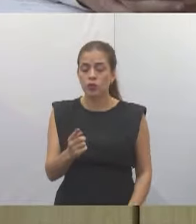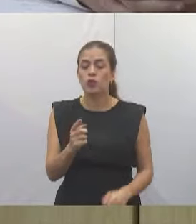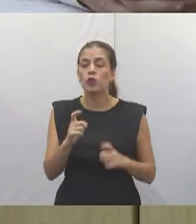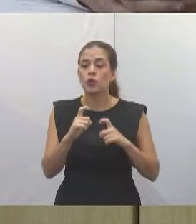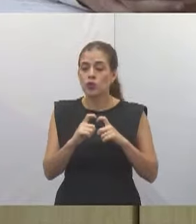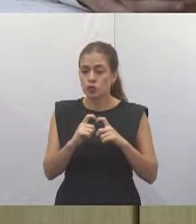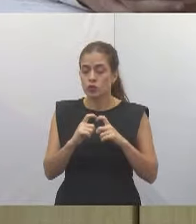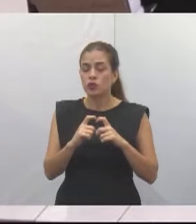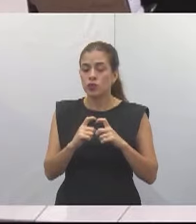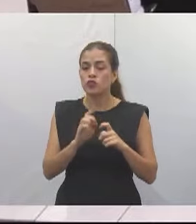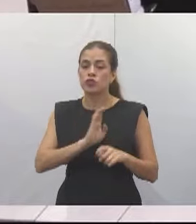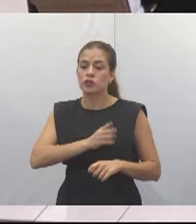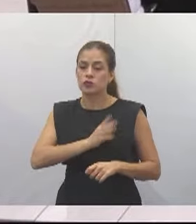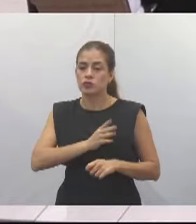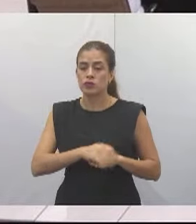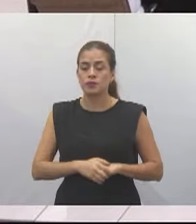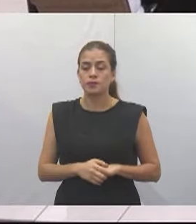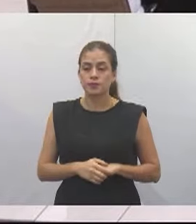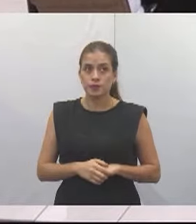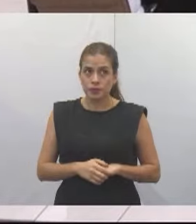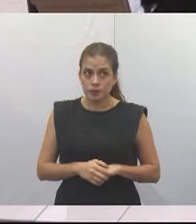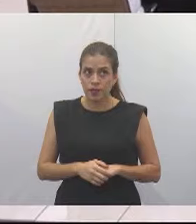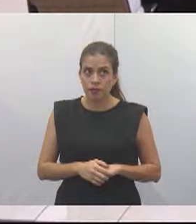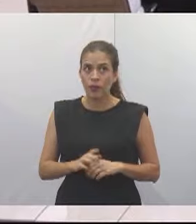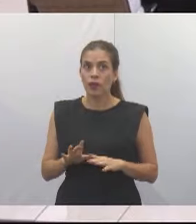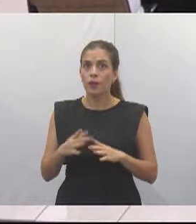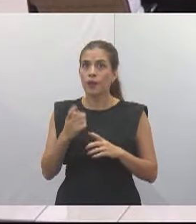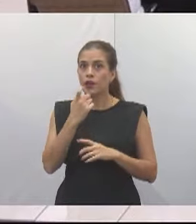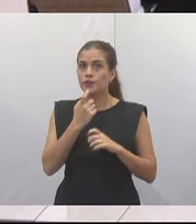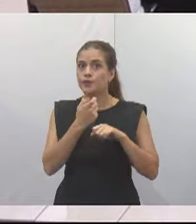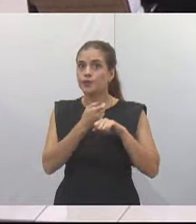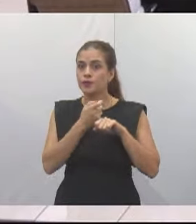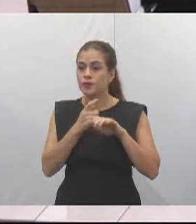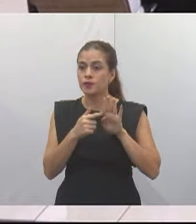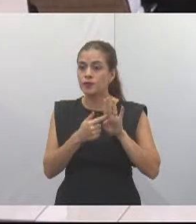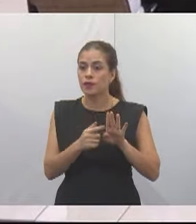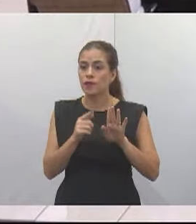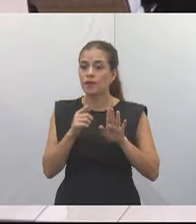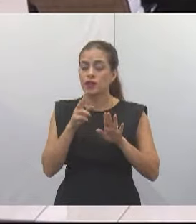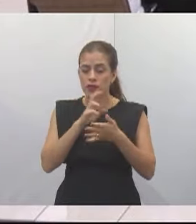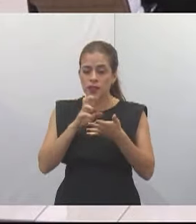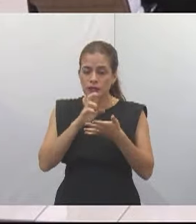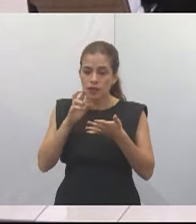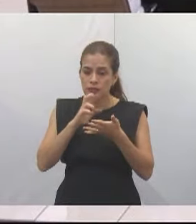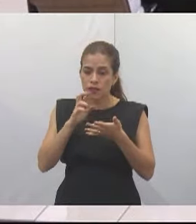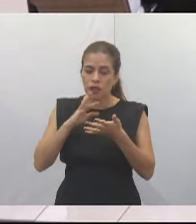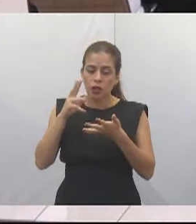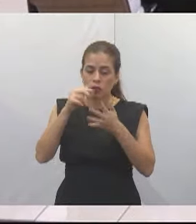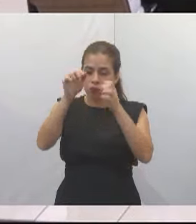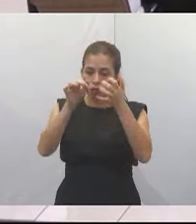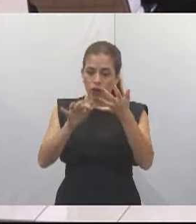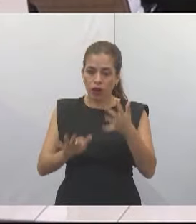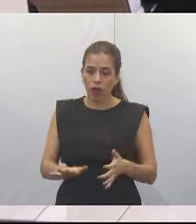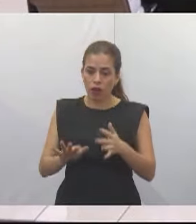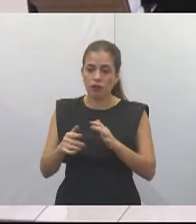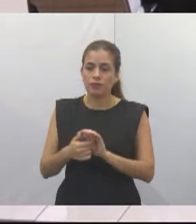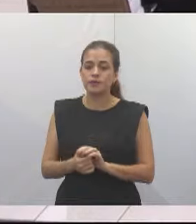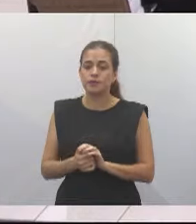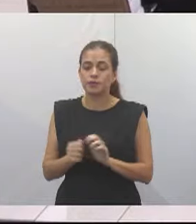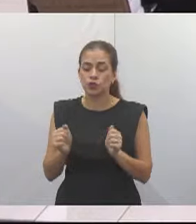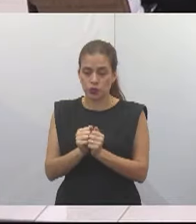joia? Em relação ao atendimento odontológico, a gente faz análise de todos esses dados e a gente faz essa